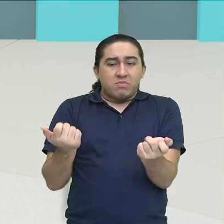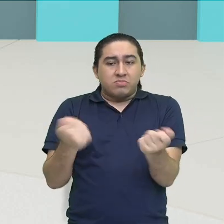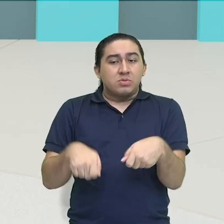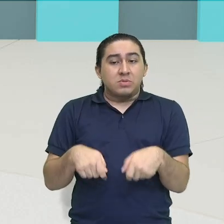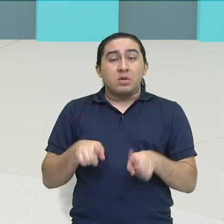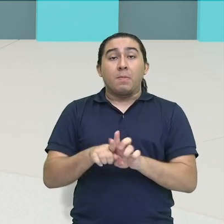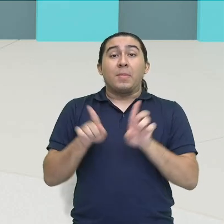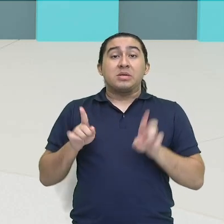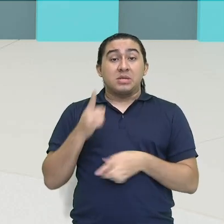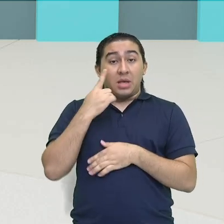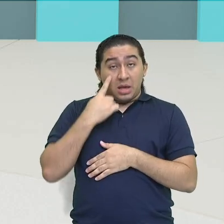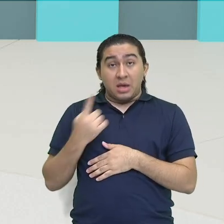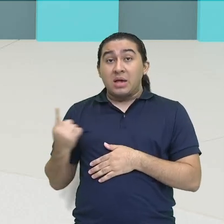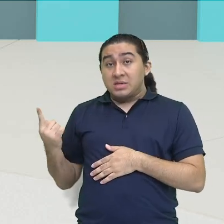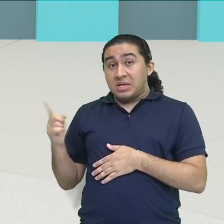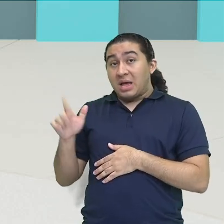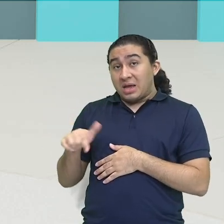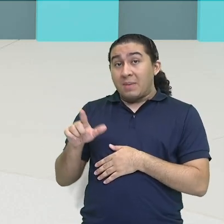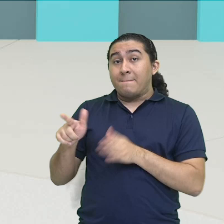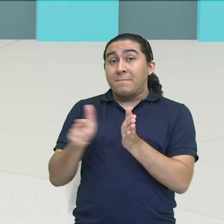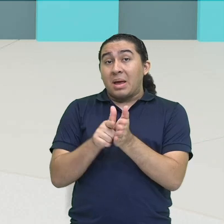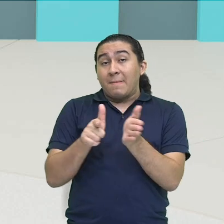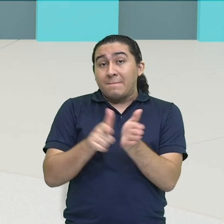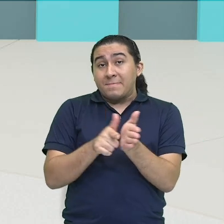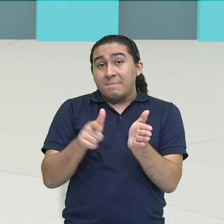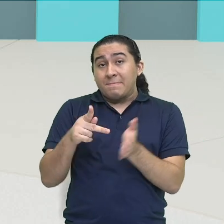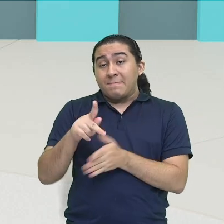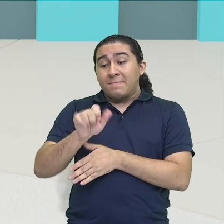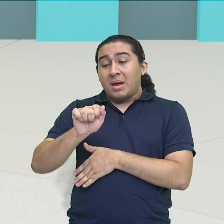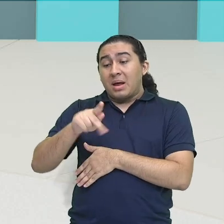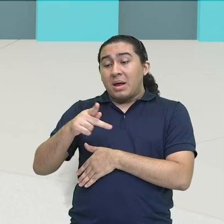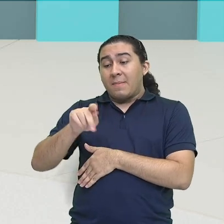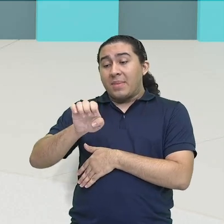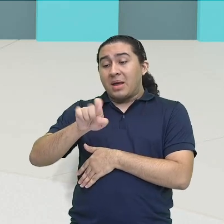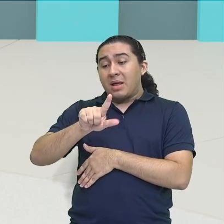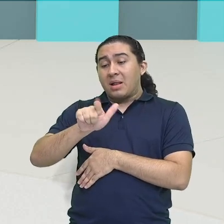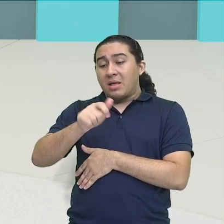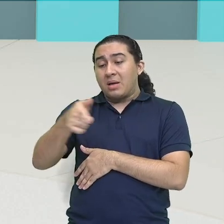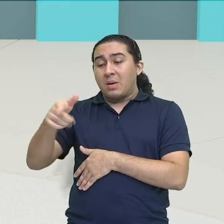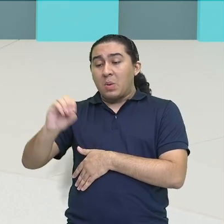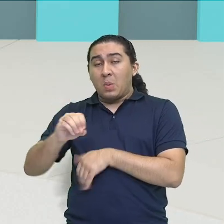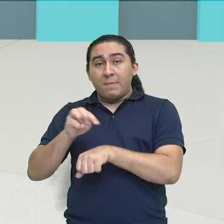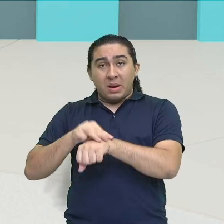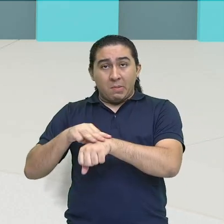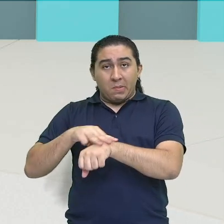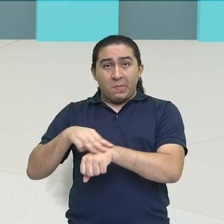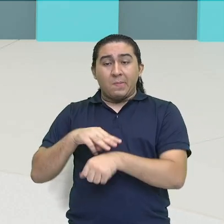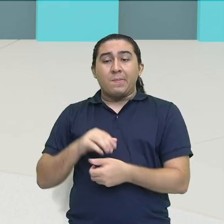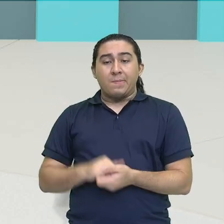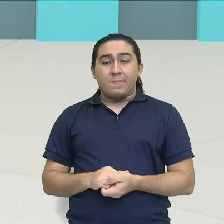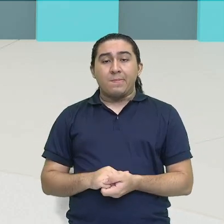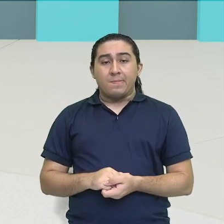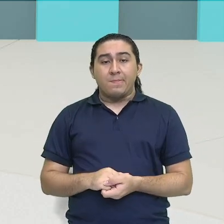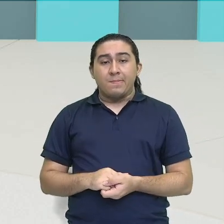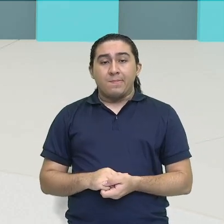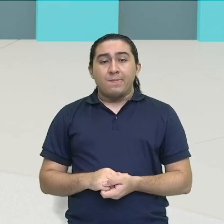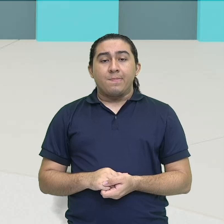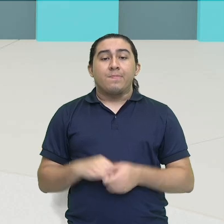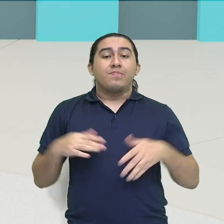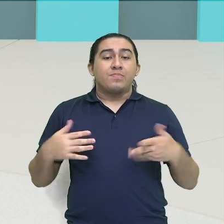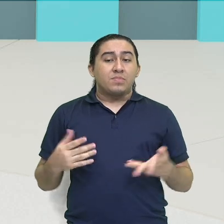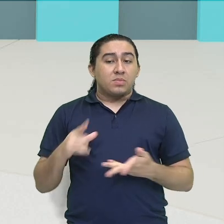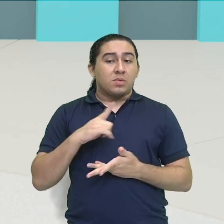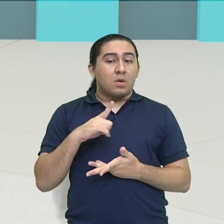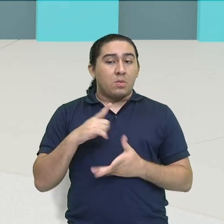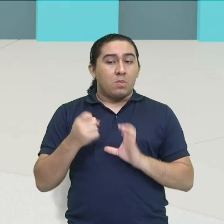né? Mas esta daí é de papelão. Então, caracterizei a minha caixa, né? Então, nós temos